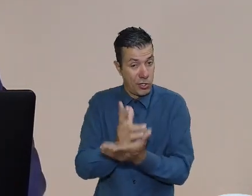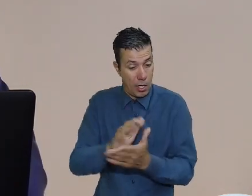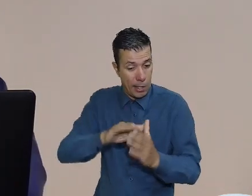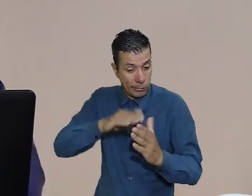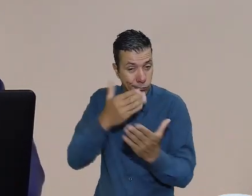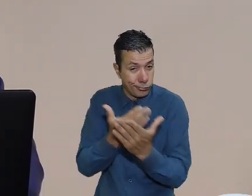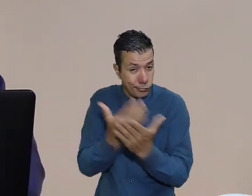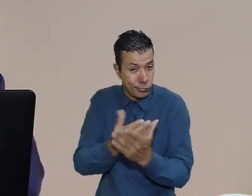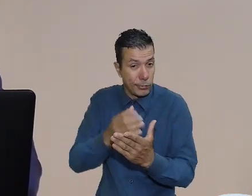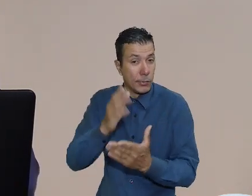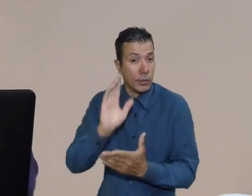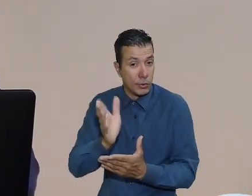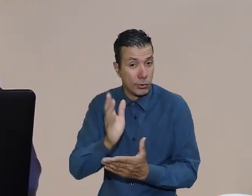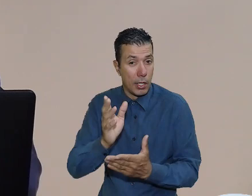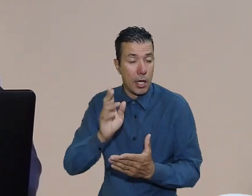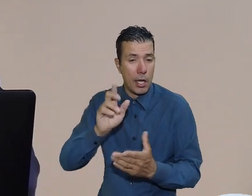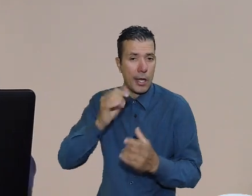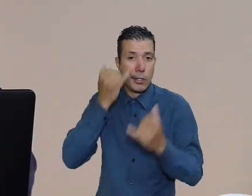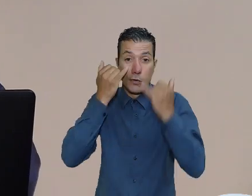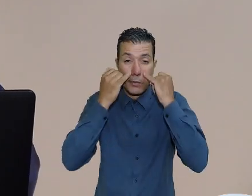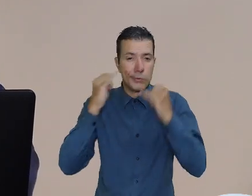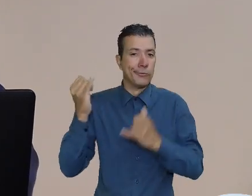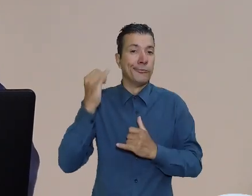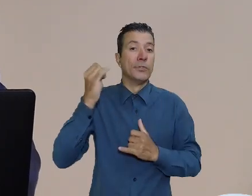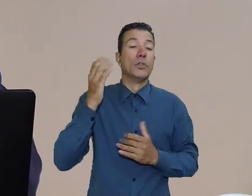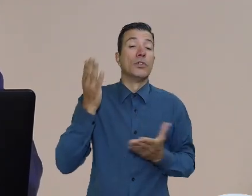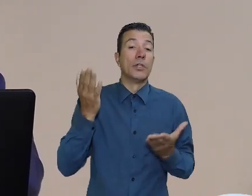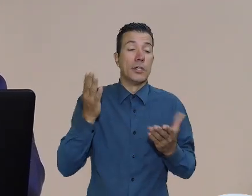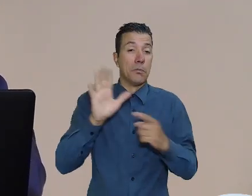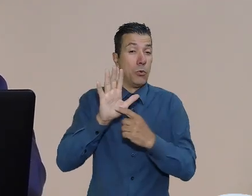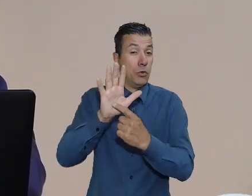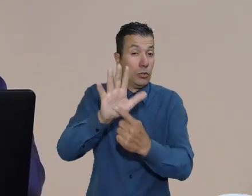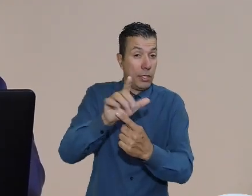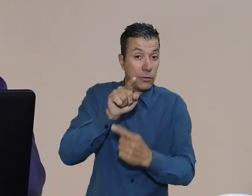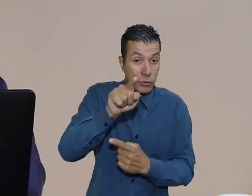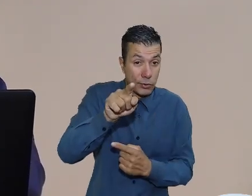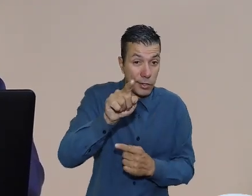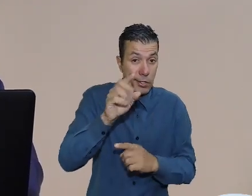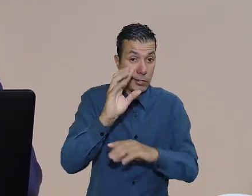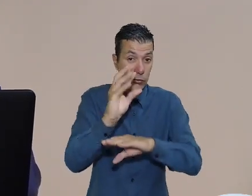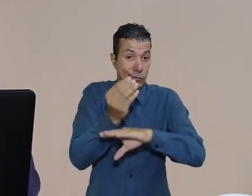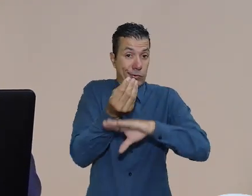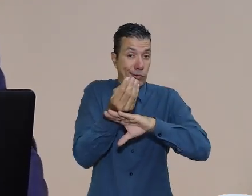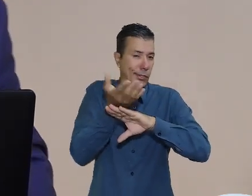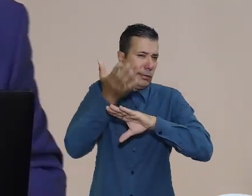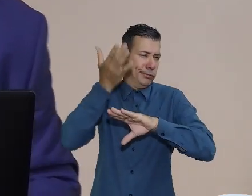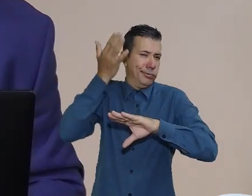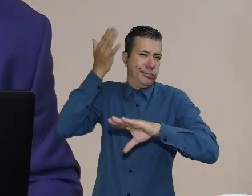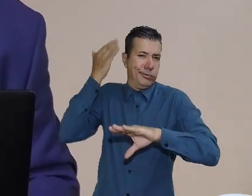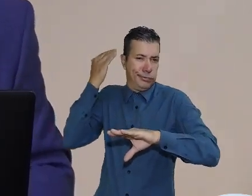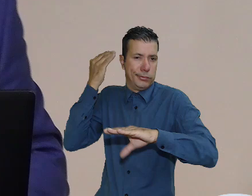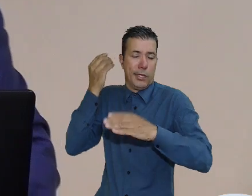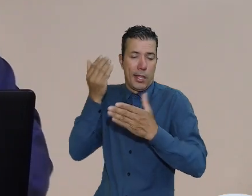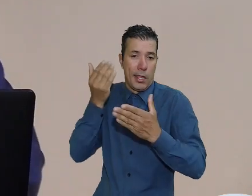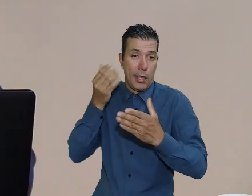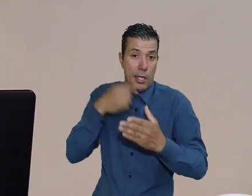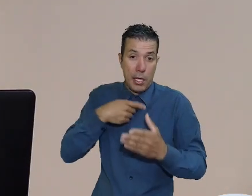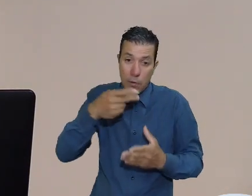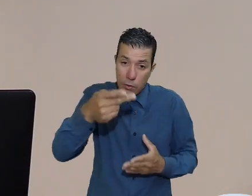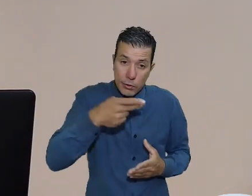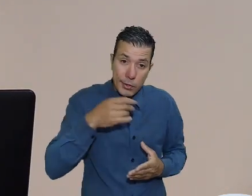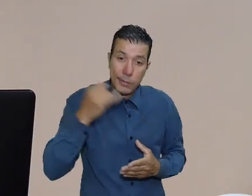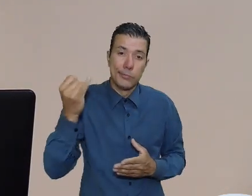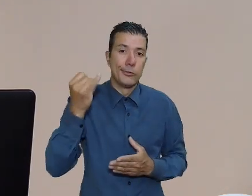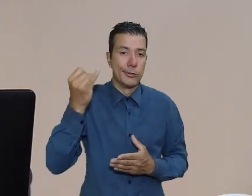ser adicionadas informações importantes que valeram para aquelas igrejas no passado e também são importantes para mim e para